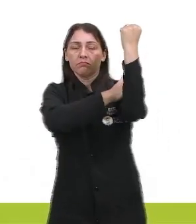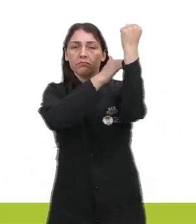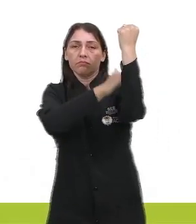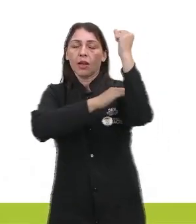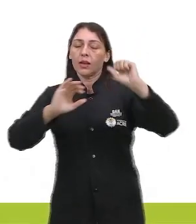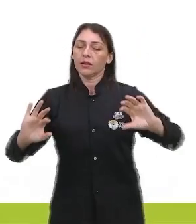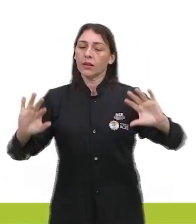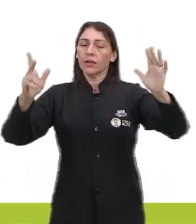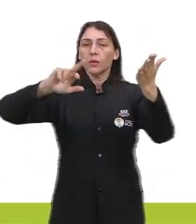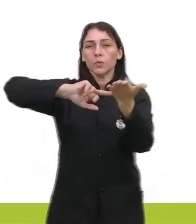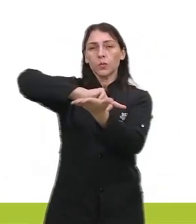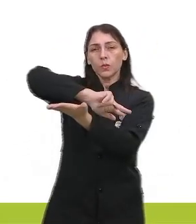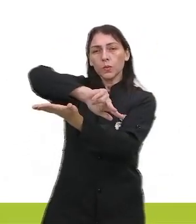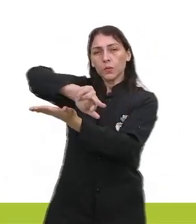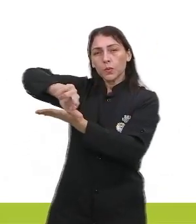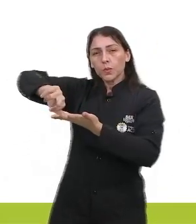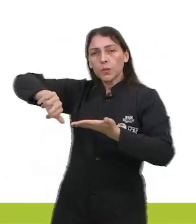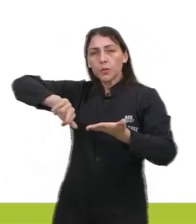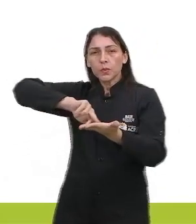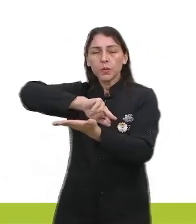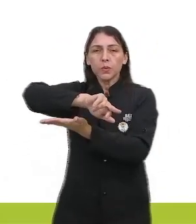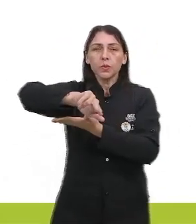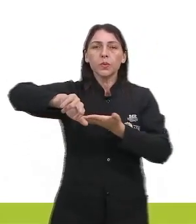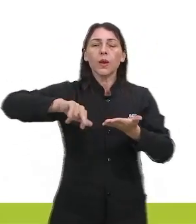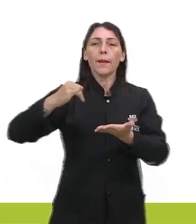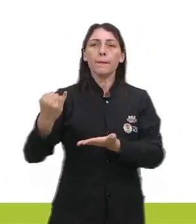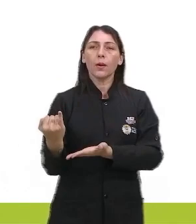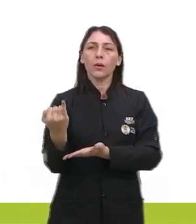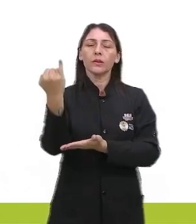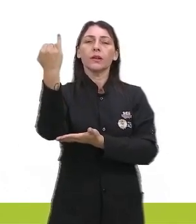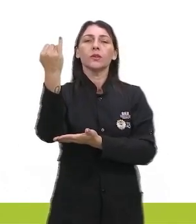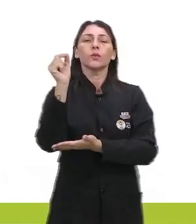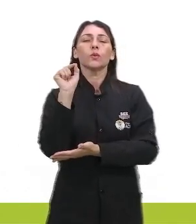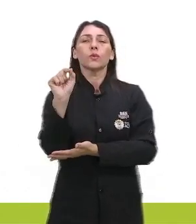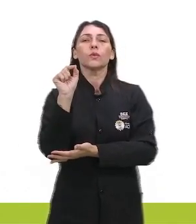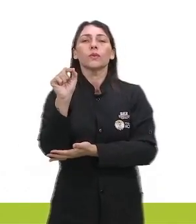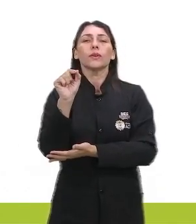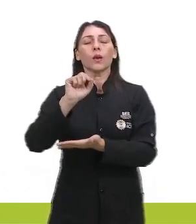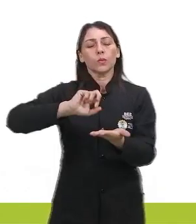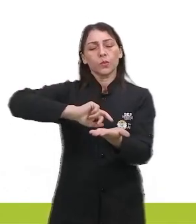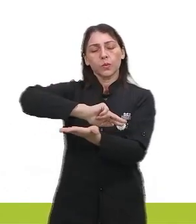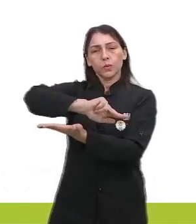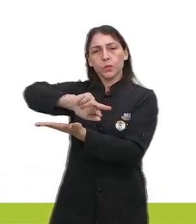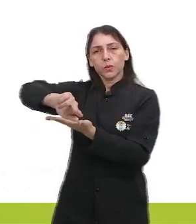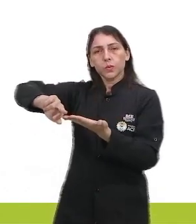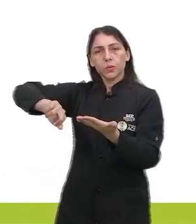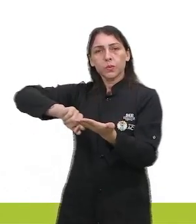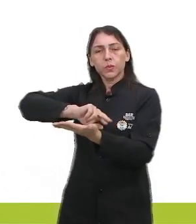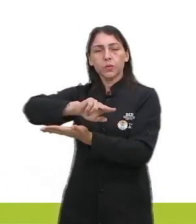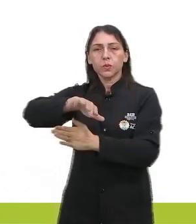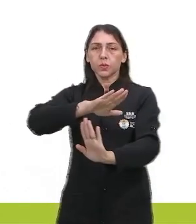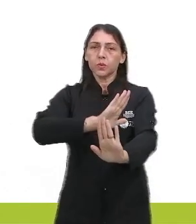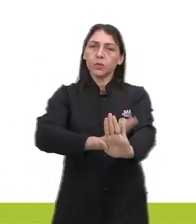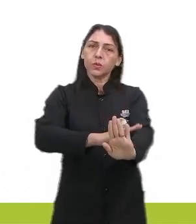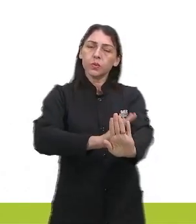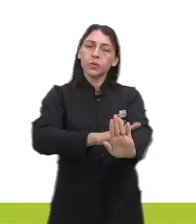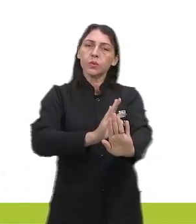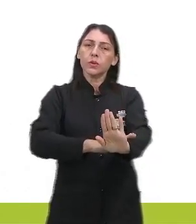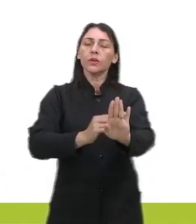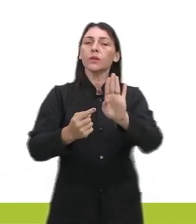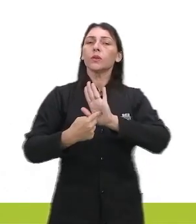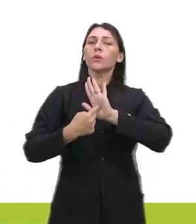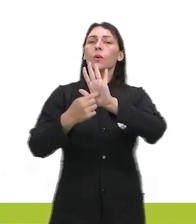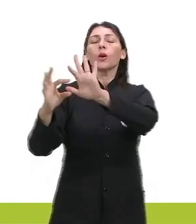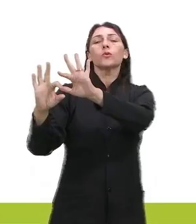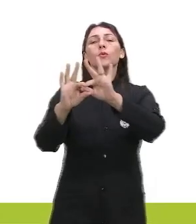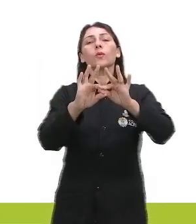celebra a diversidade. Foca nessa palavra muito importante, diversidade. Quando a gente aborda o contexto